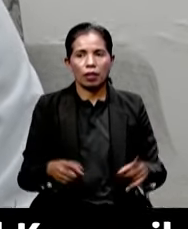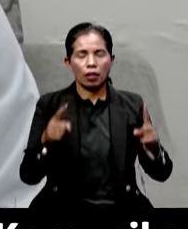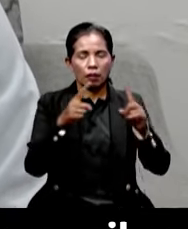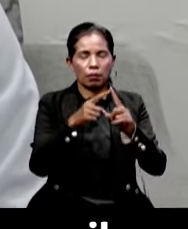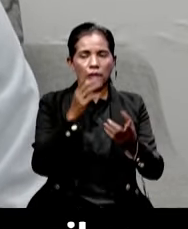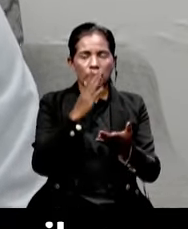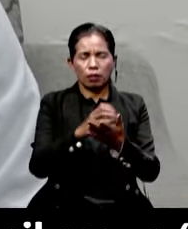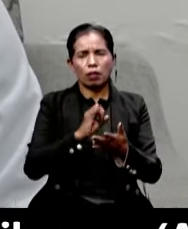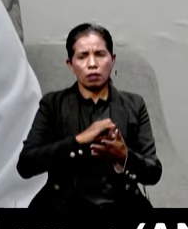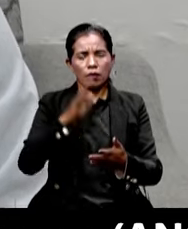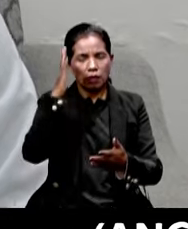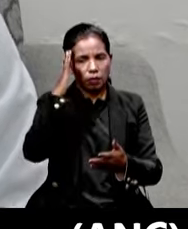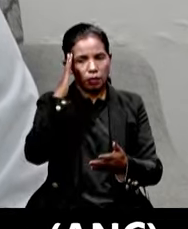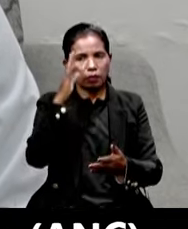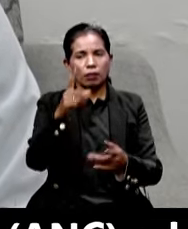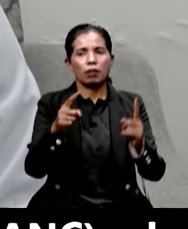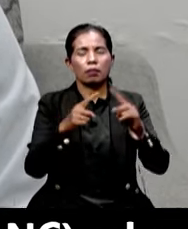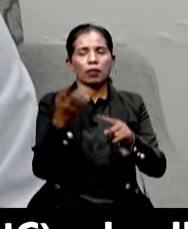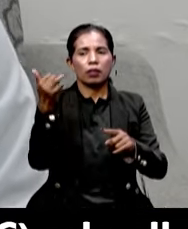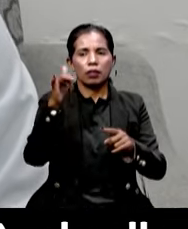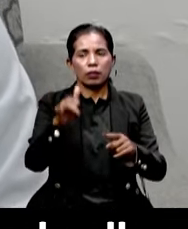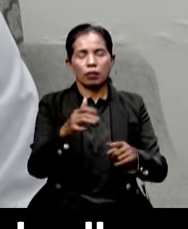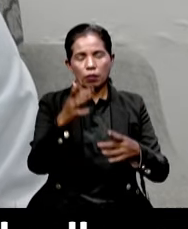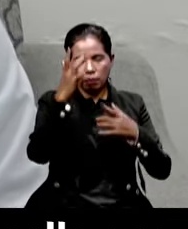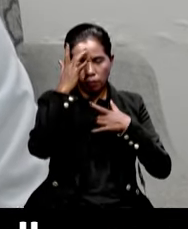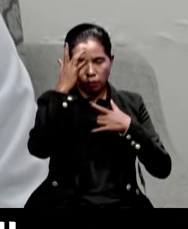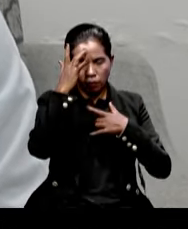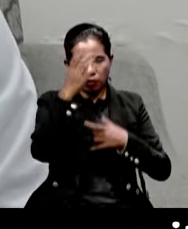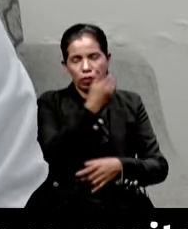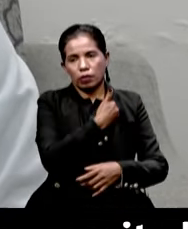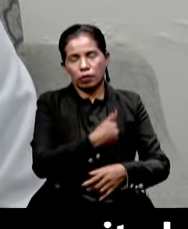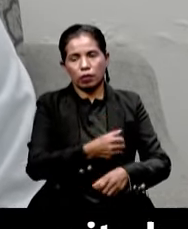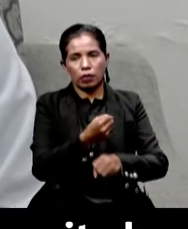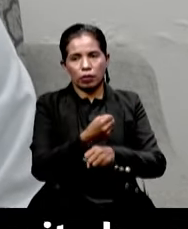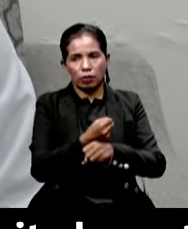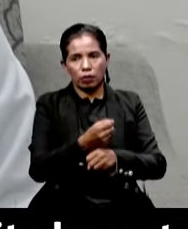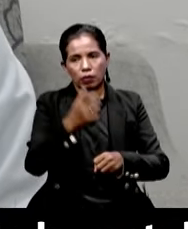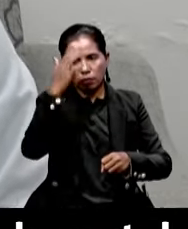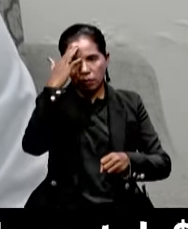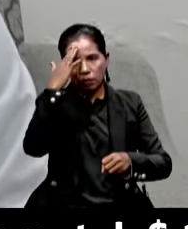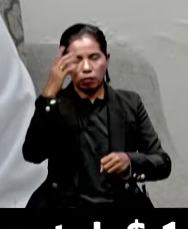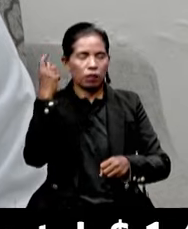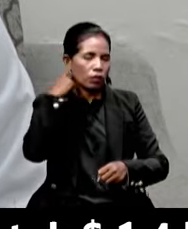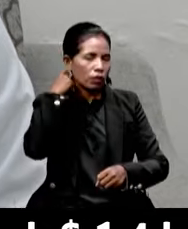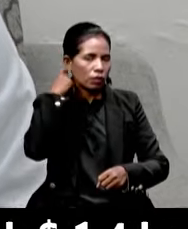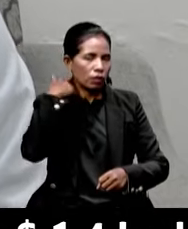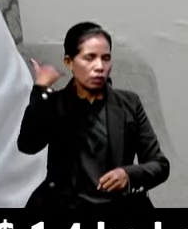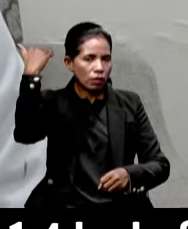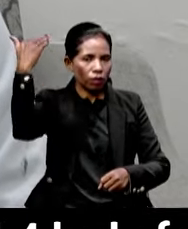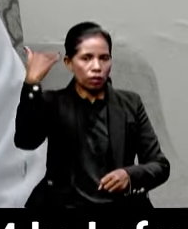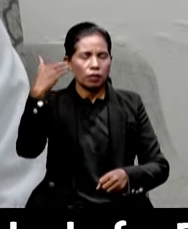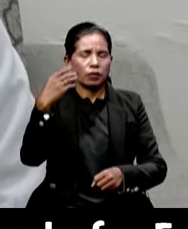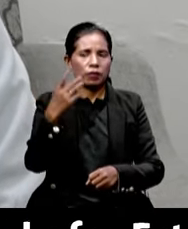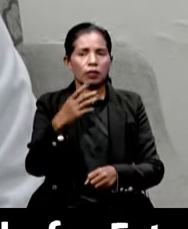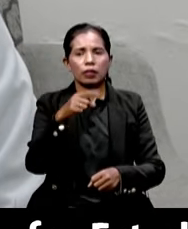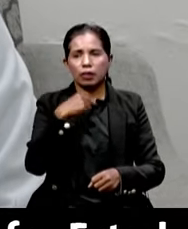preventivo ano ida ba sira não vem a sofre moras estrupe moras be tensão arterial a ba sira